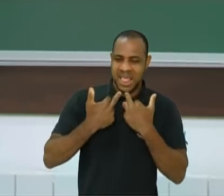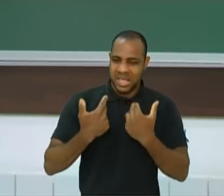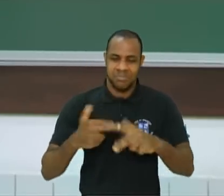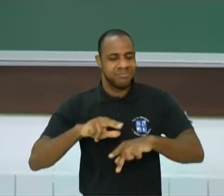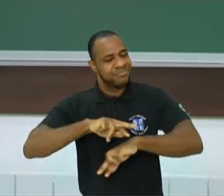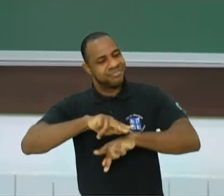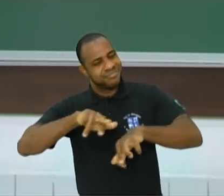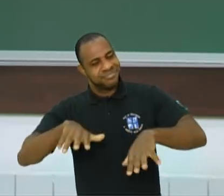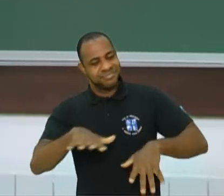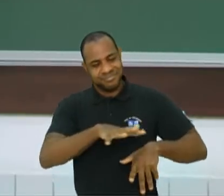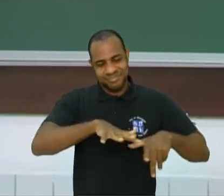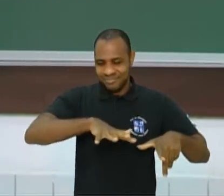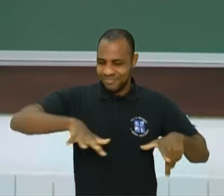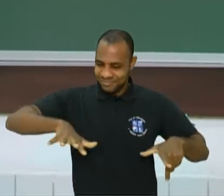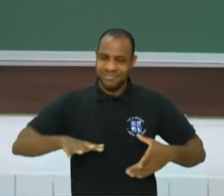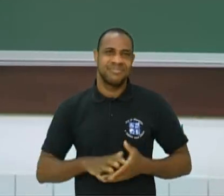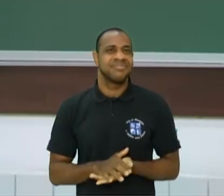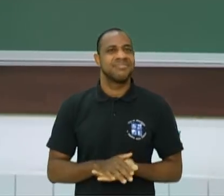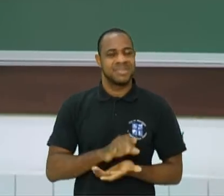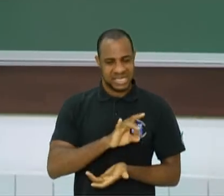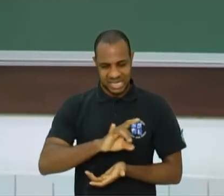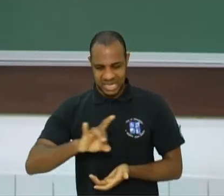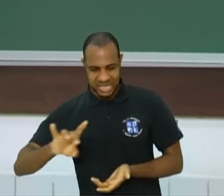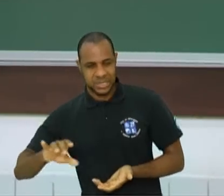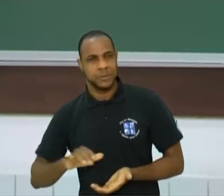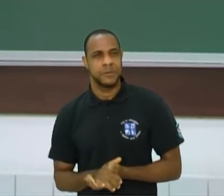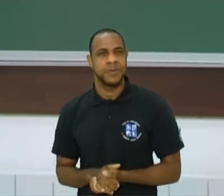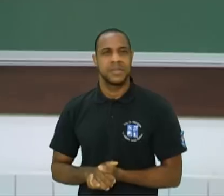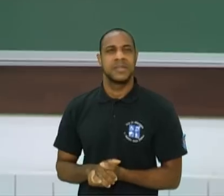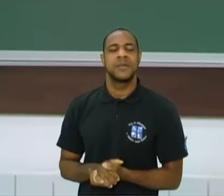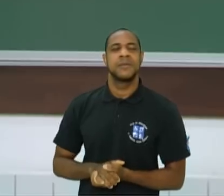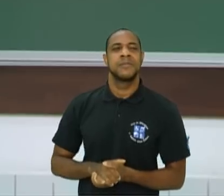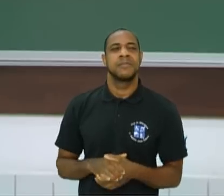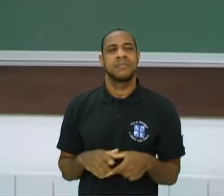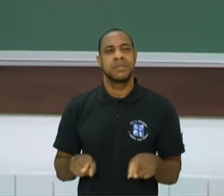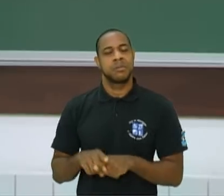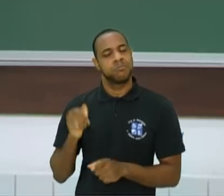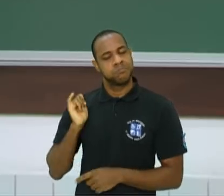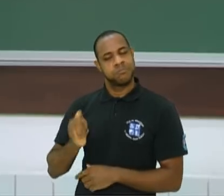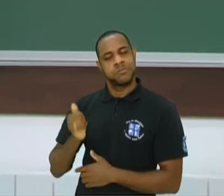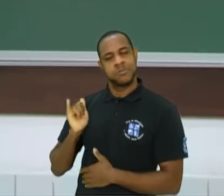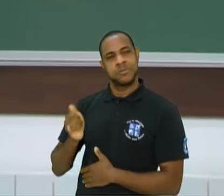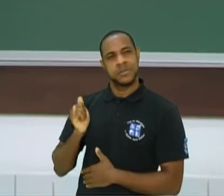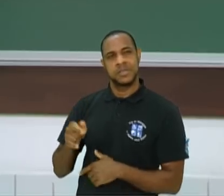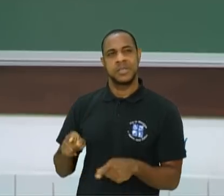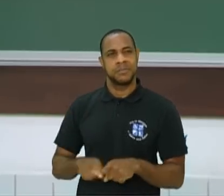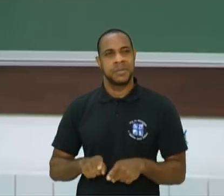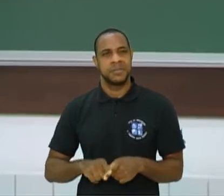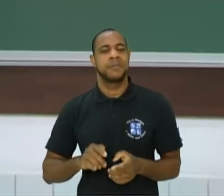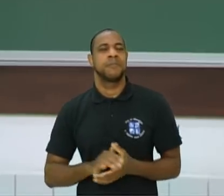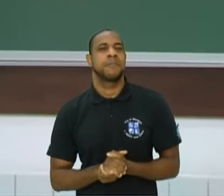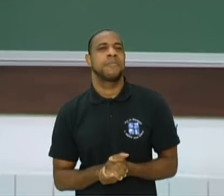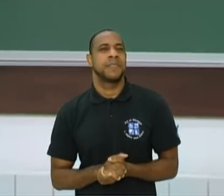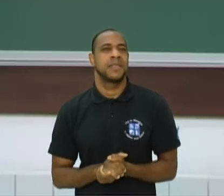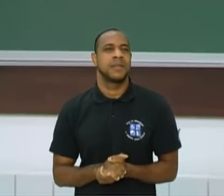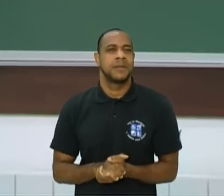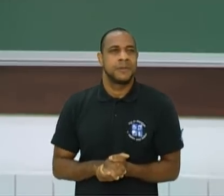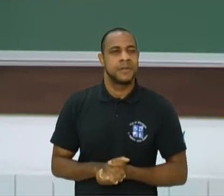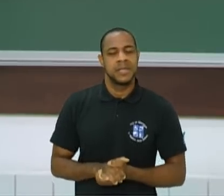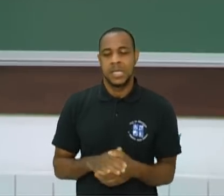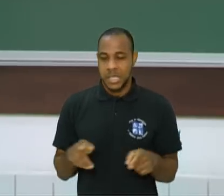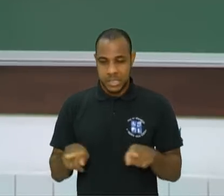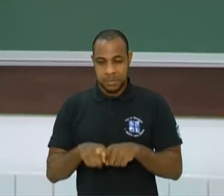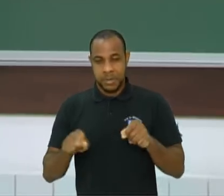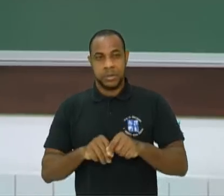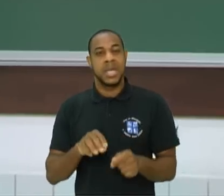áreas do conhecimento, os griots vão fazer a sua parte de mestres, né, contadores e mantedores da ancestralidade e memória,